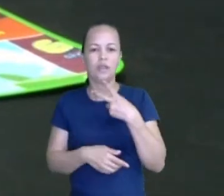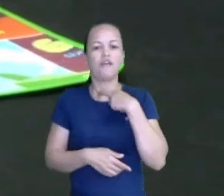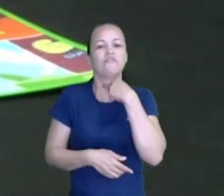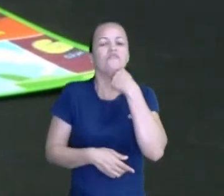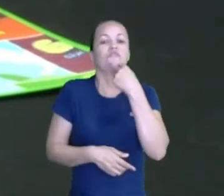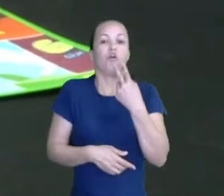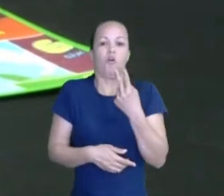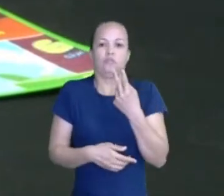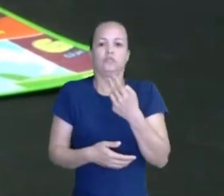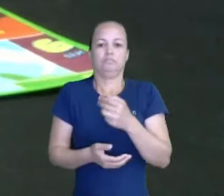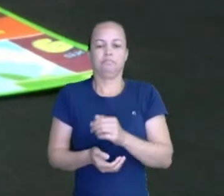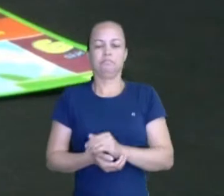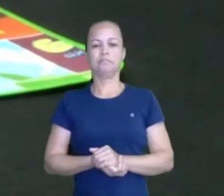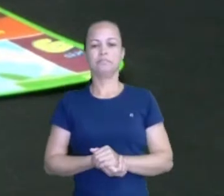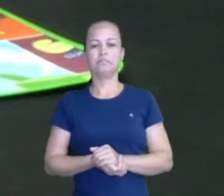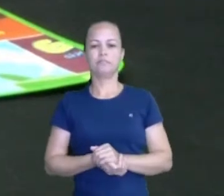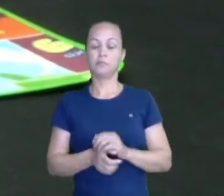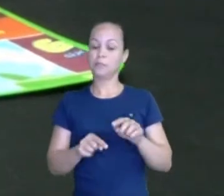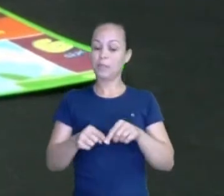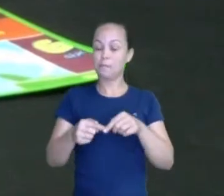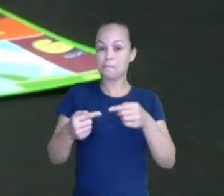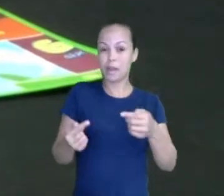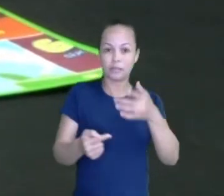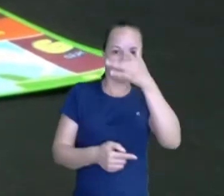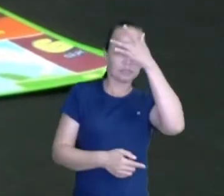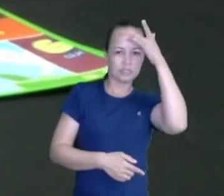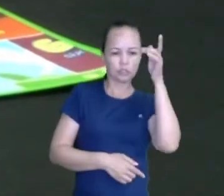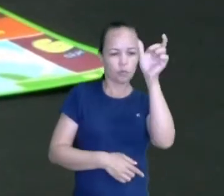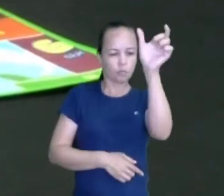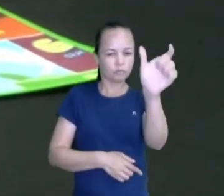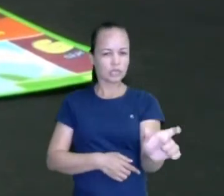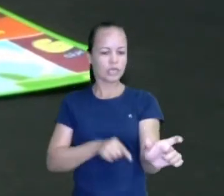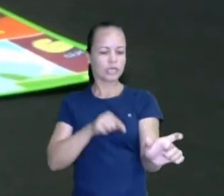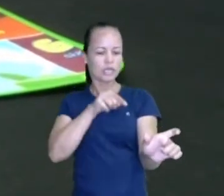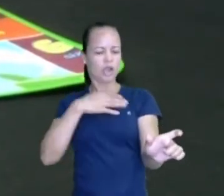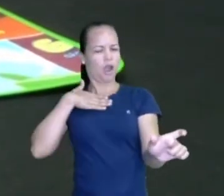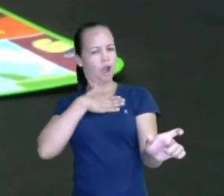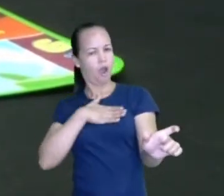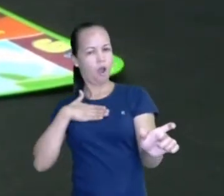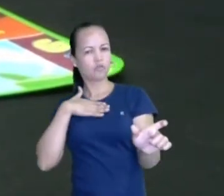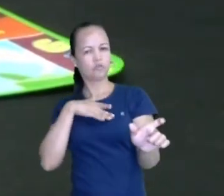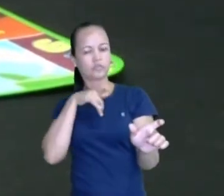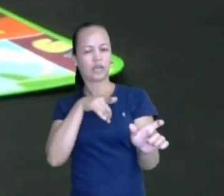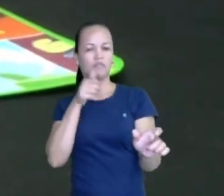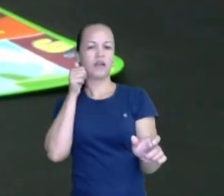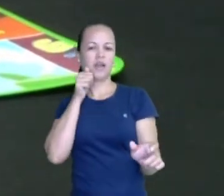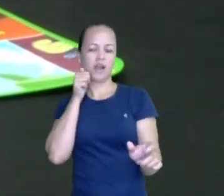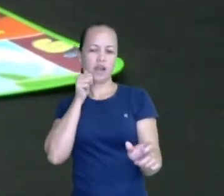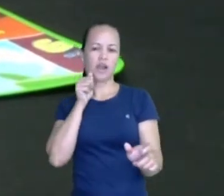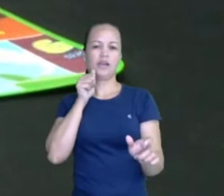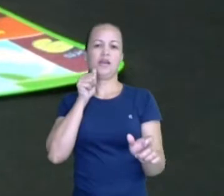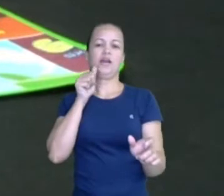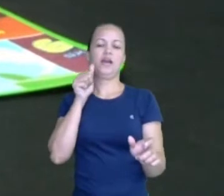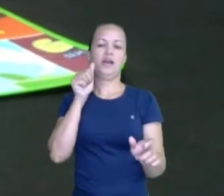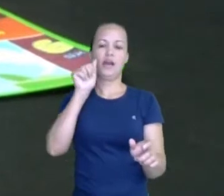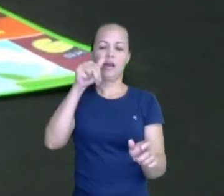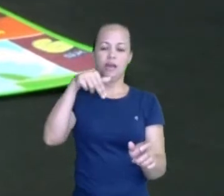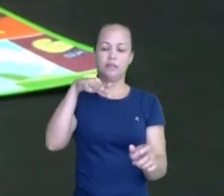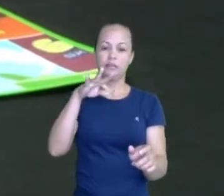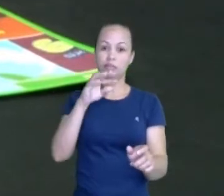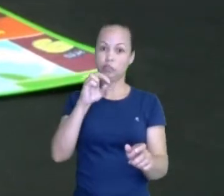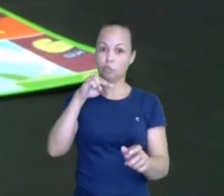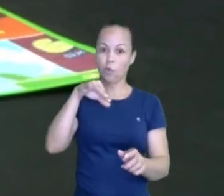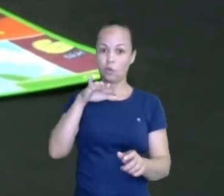Mas a pessoa de quem ele mais gostava era a senhora Antônia Maria Diniz